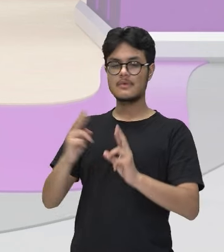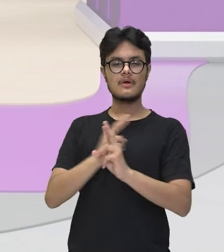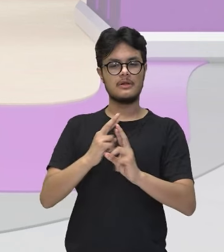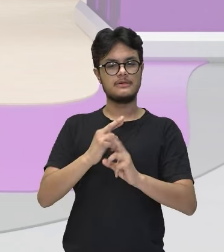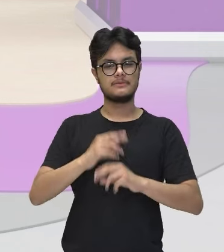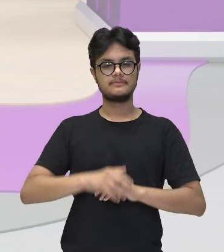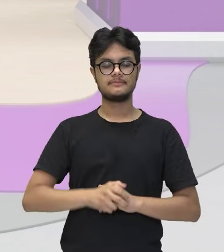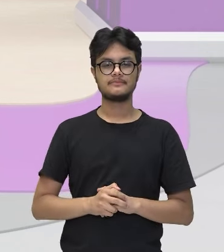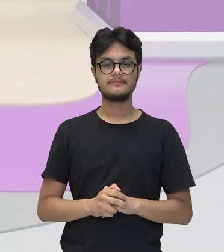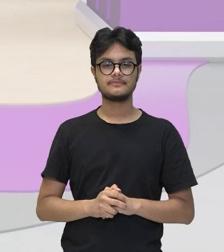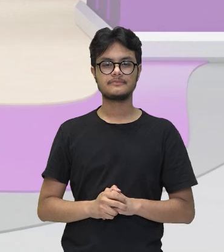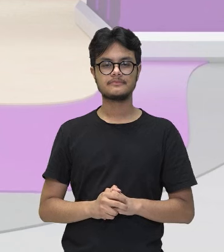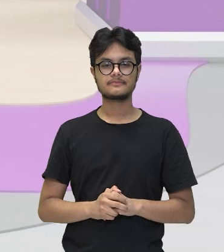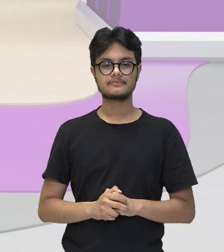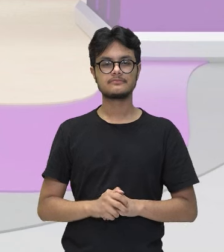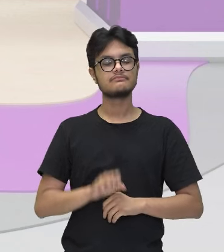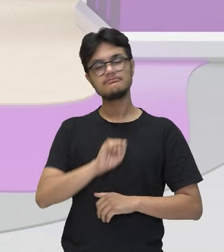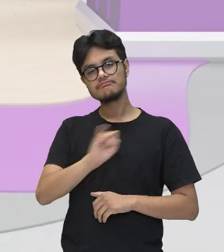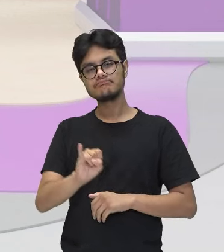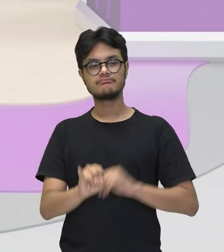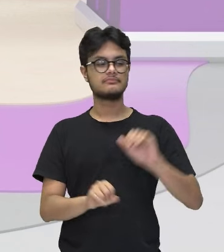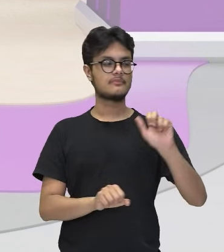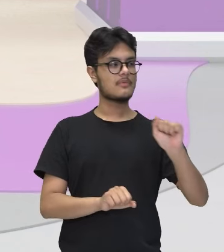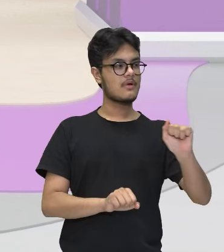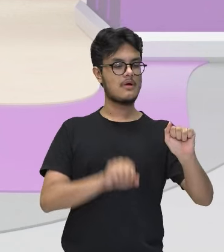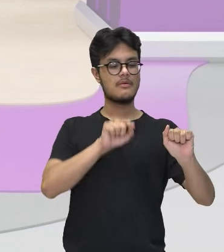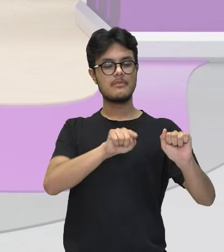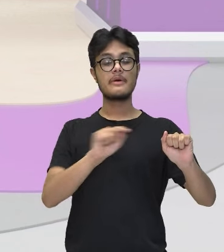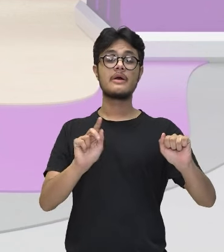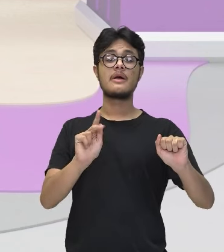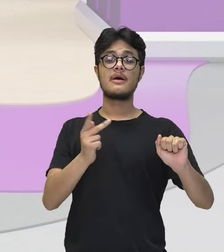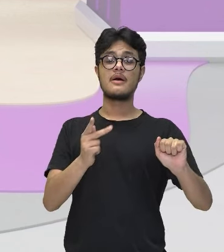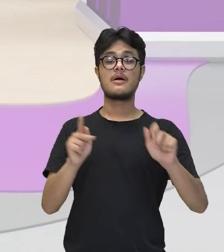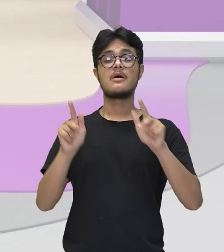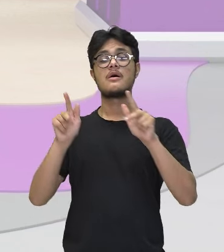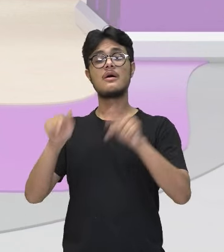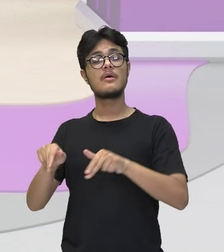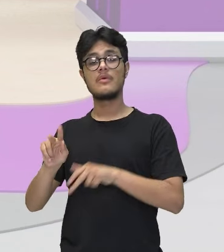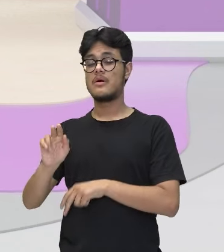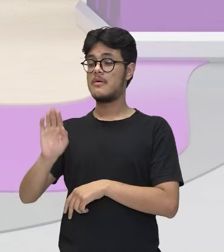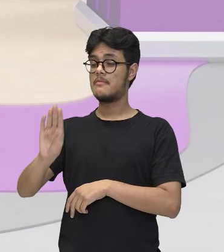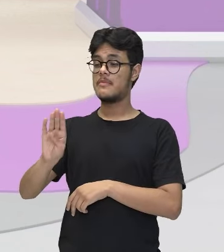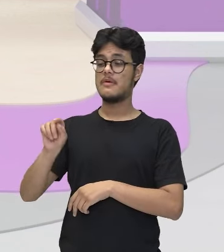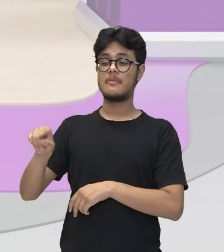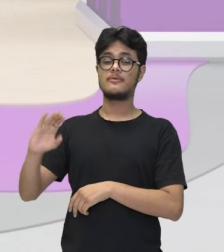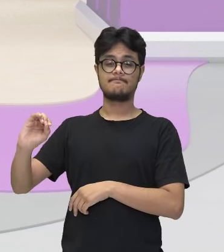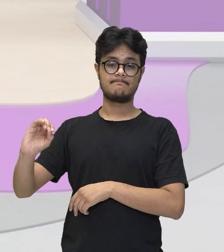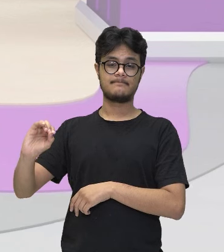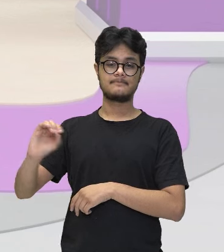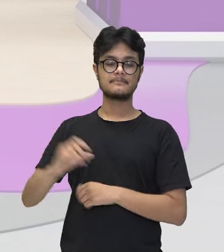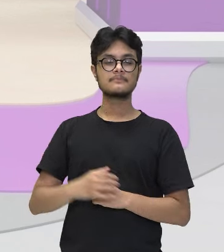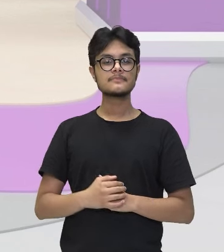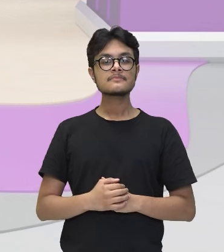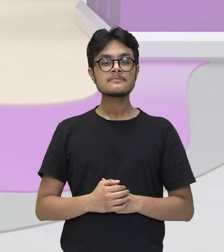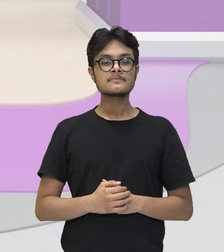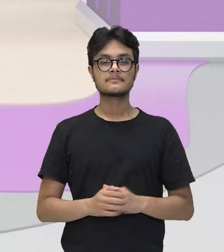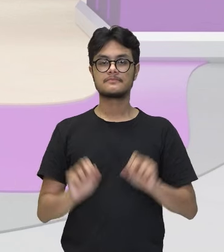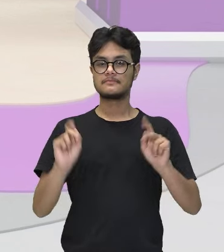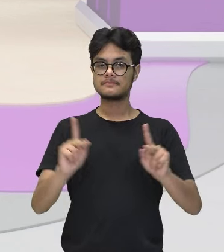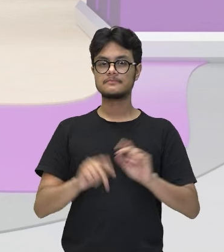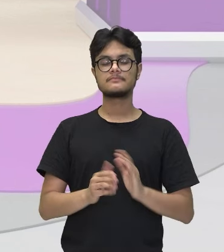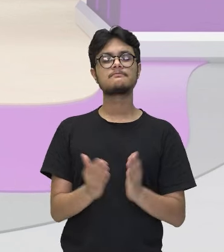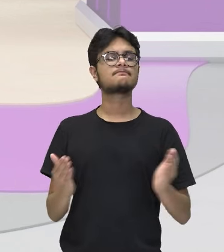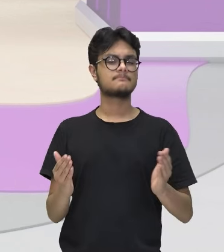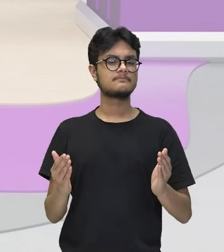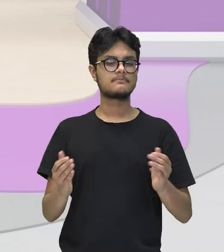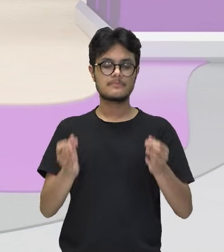A multiplicação entre a hipotenusa e a altura vai ser igual à multiplicação entre os dois catetos, tá bom? Então,